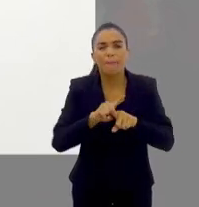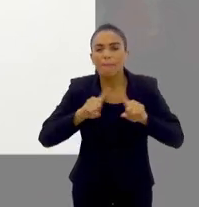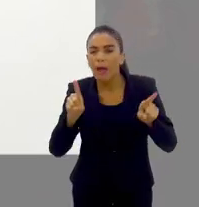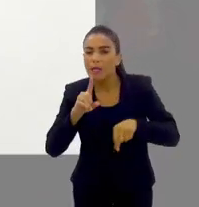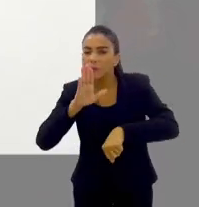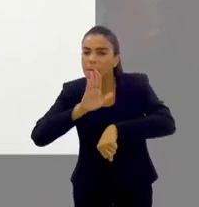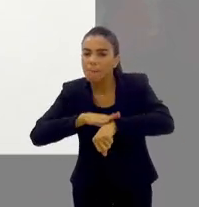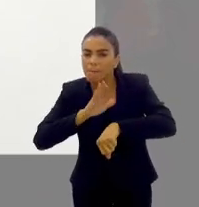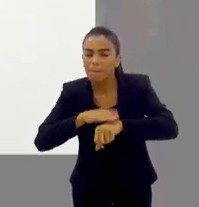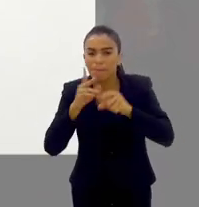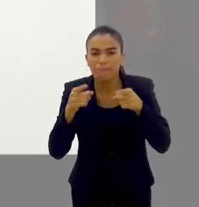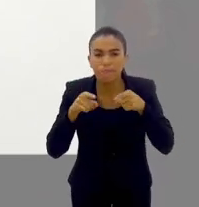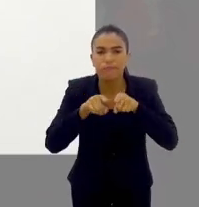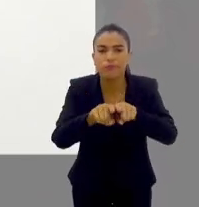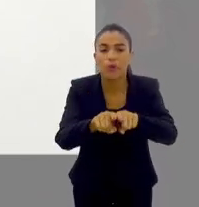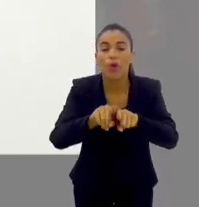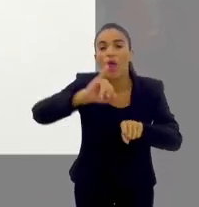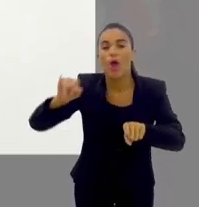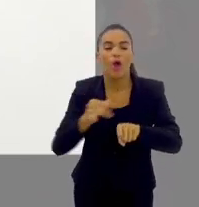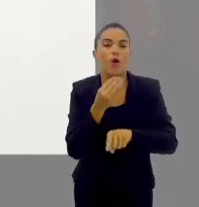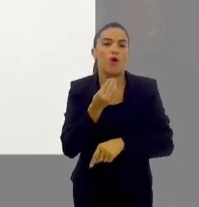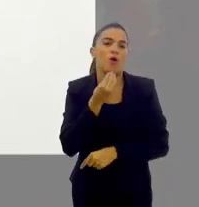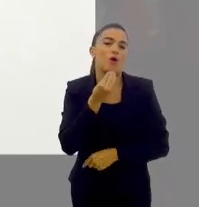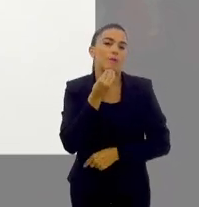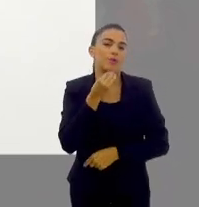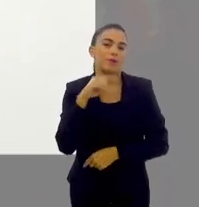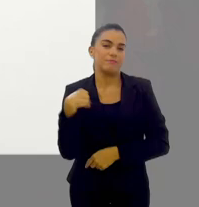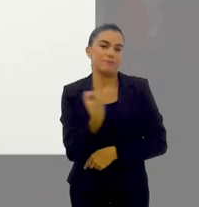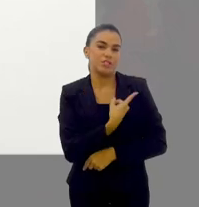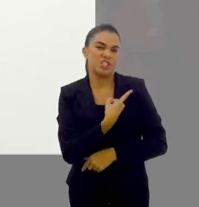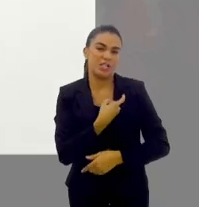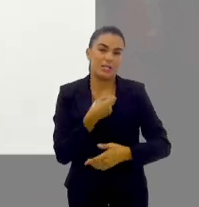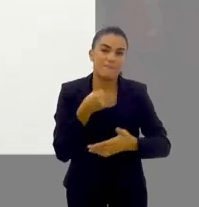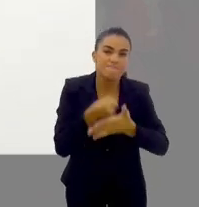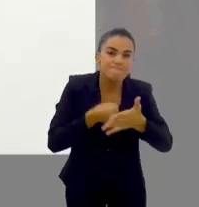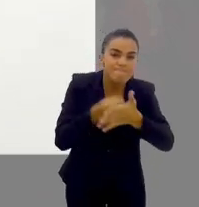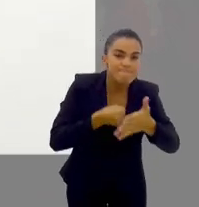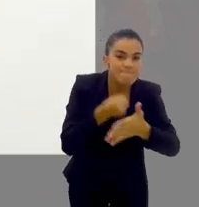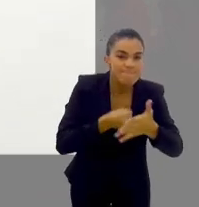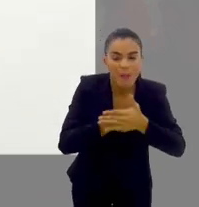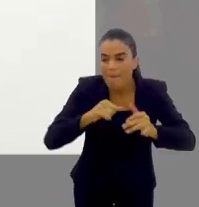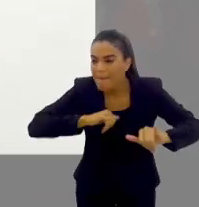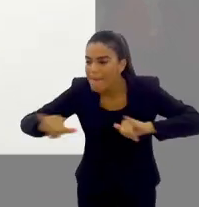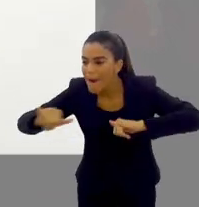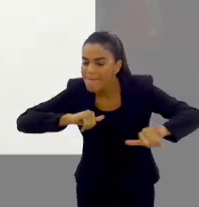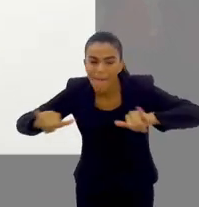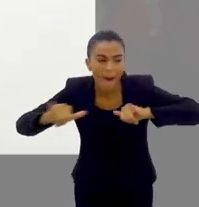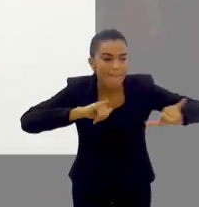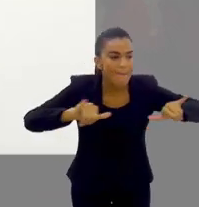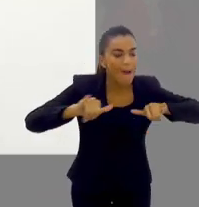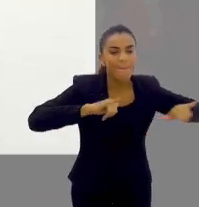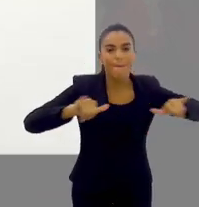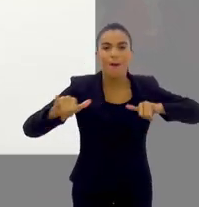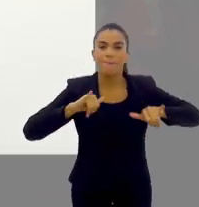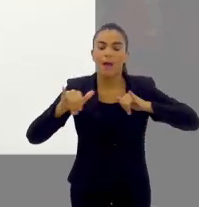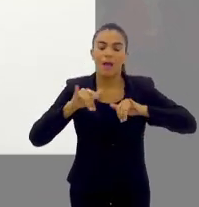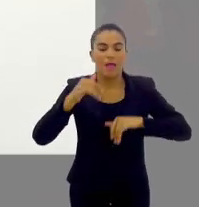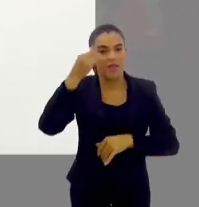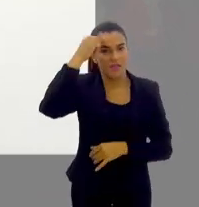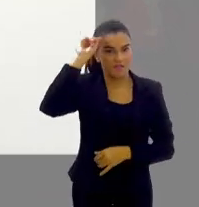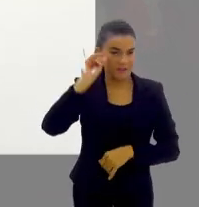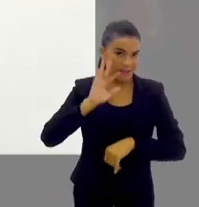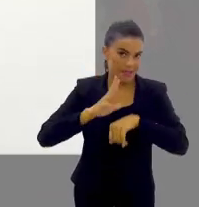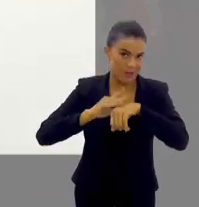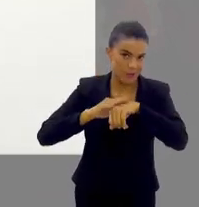Mas, ao mesmo tempo, traz uma grande oportunidade para que a gente possa combater essa doença. E eu acho, na minha